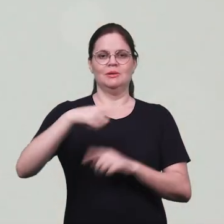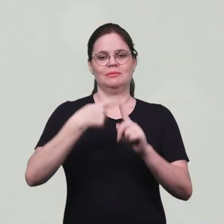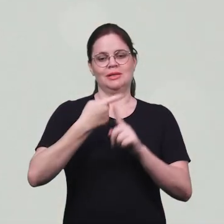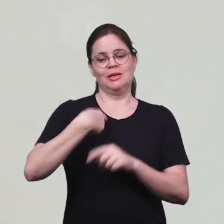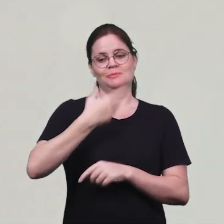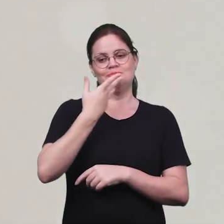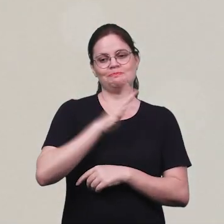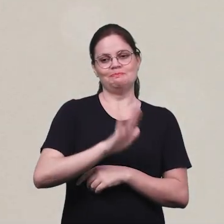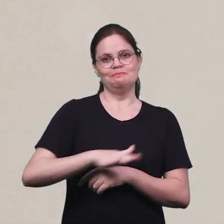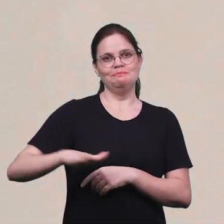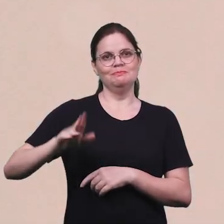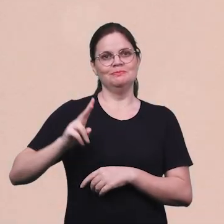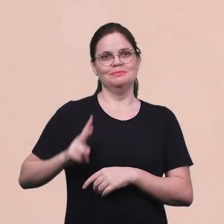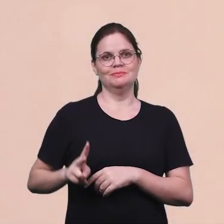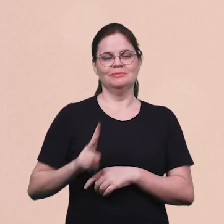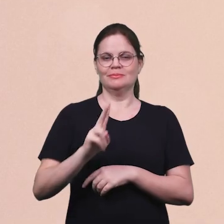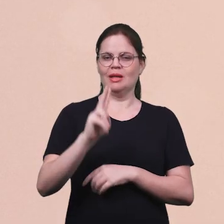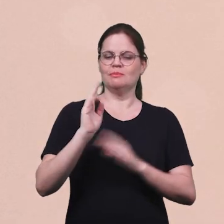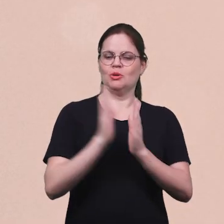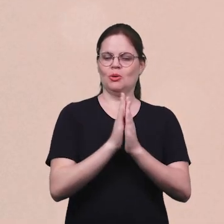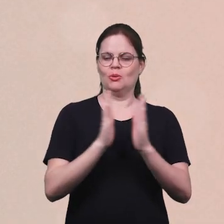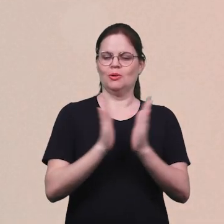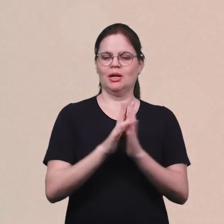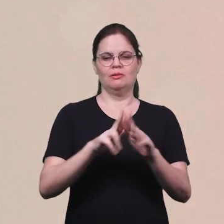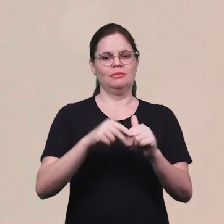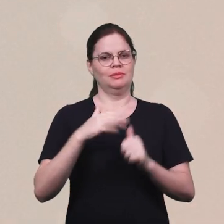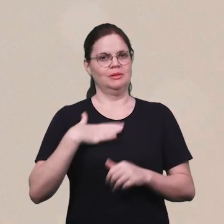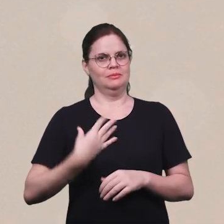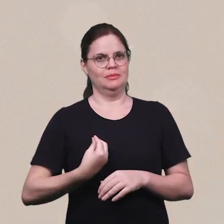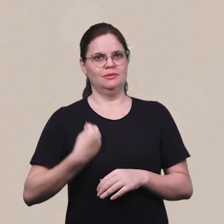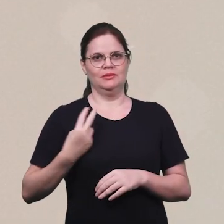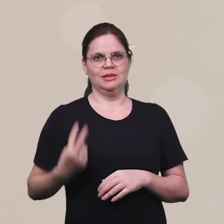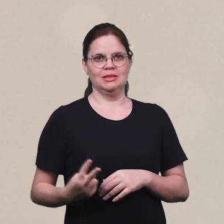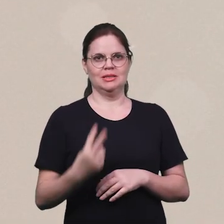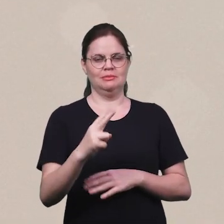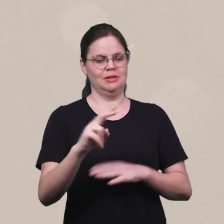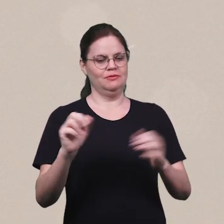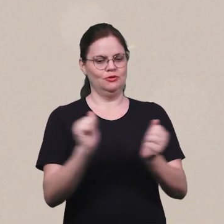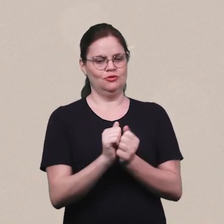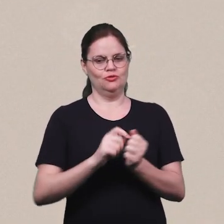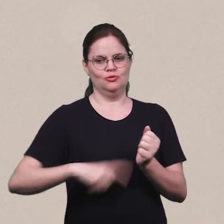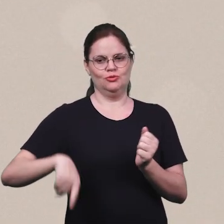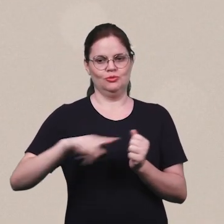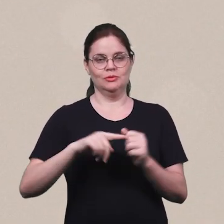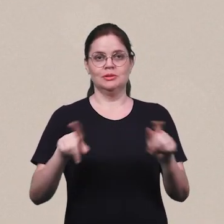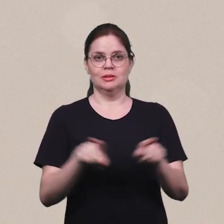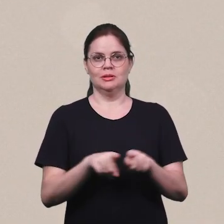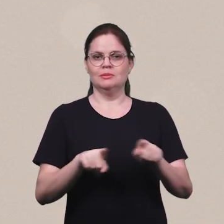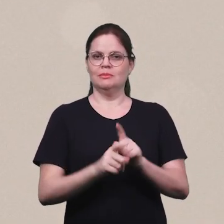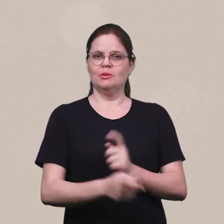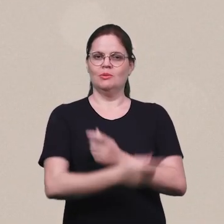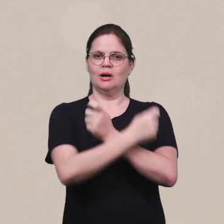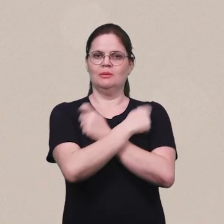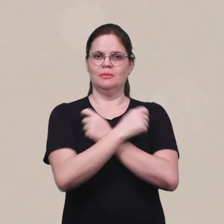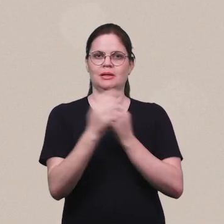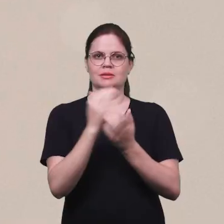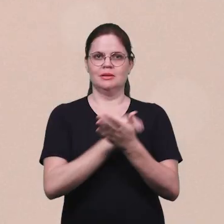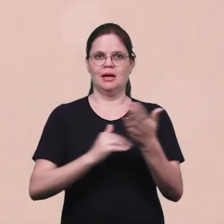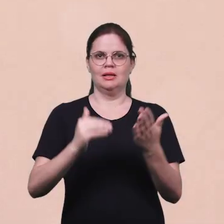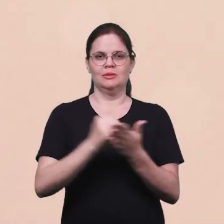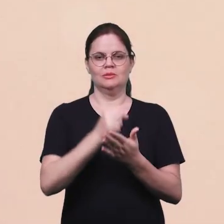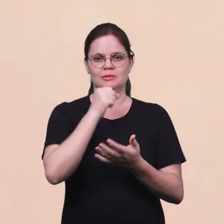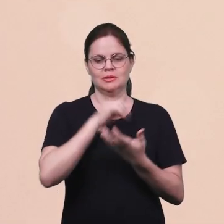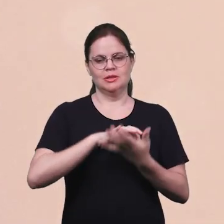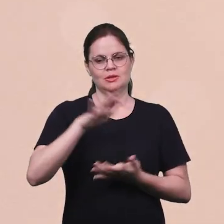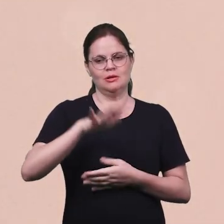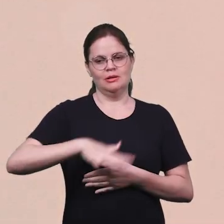que eu era criança, ela orava por mim e sempre esteve aí conosco. Também queria mandar um abraço para todos os